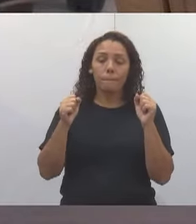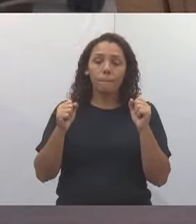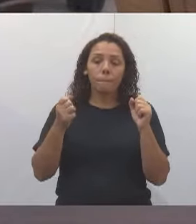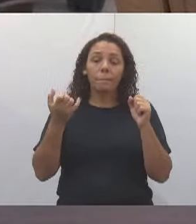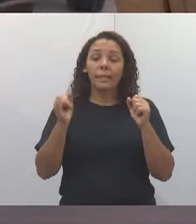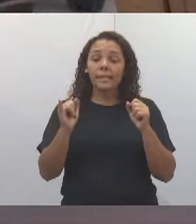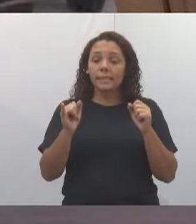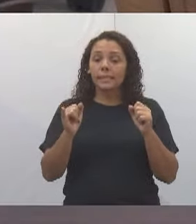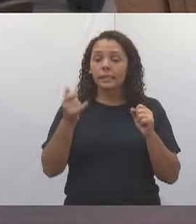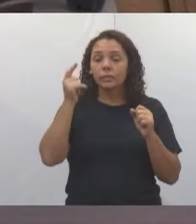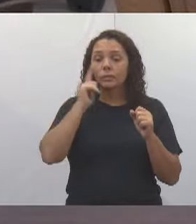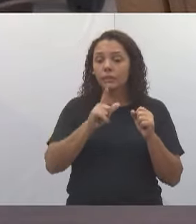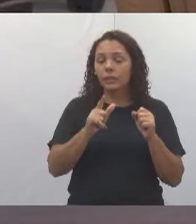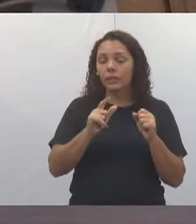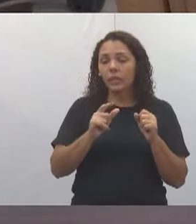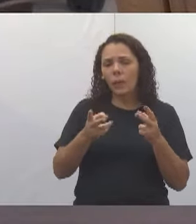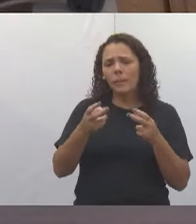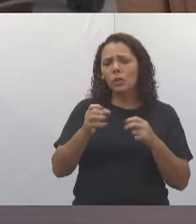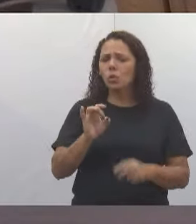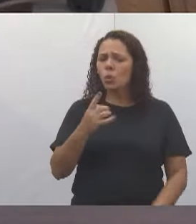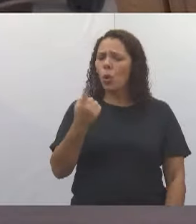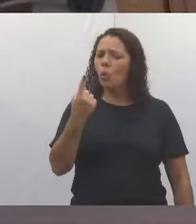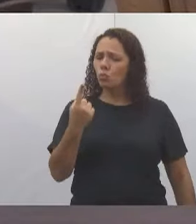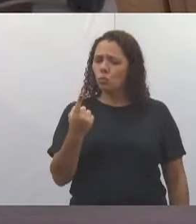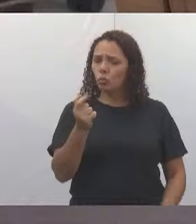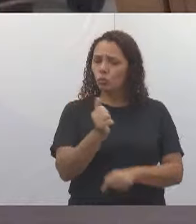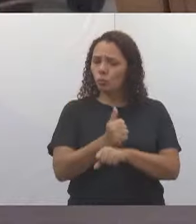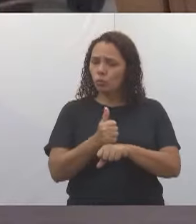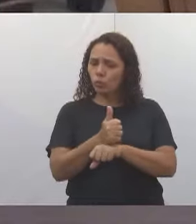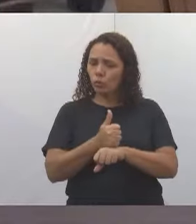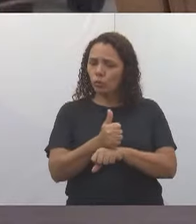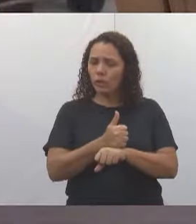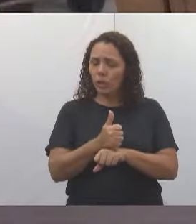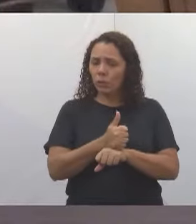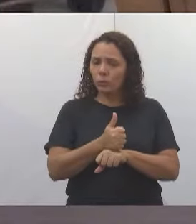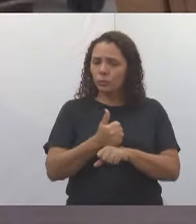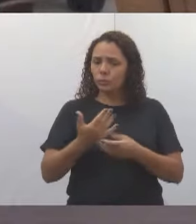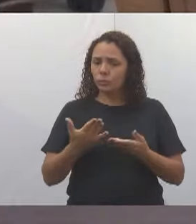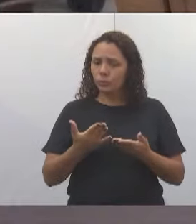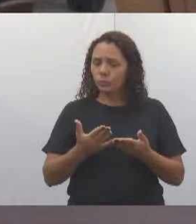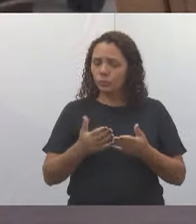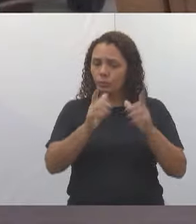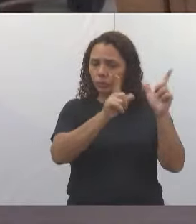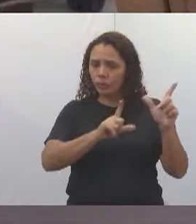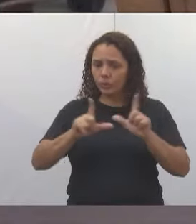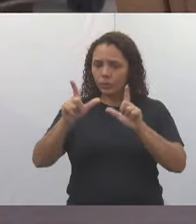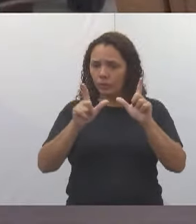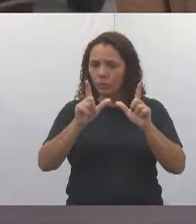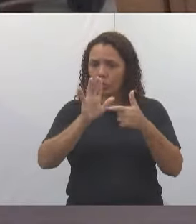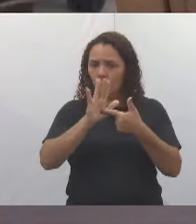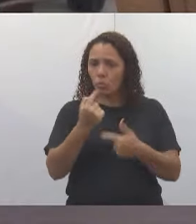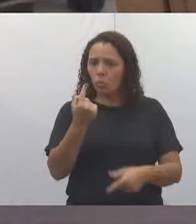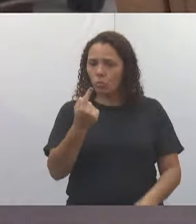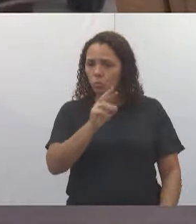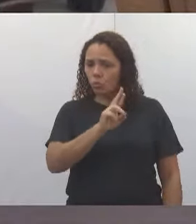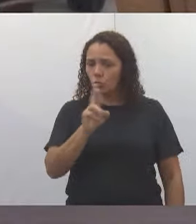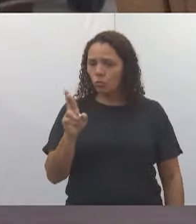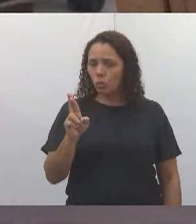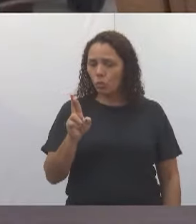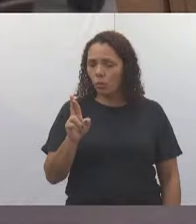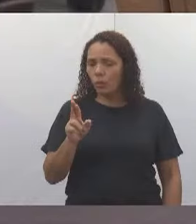gente consegue, eu percebi que é só um prestador de serviço, se isso, pelo menos pelos slides aqui, apareceu um nome. Se